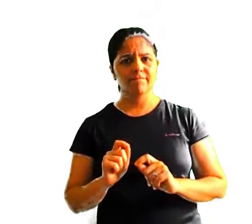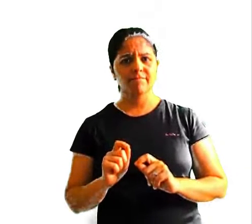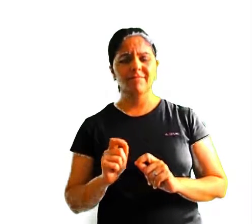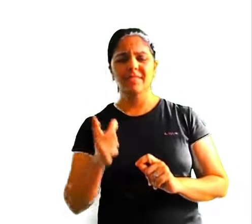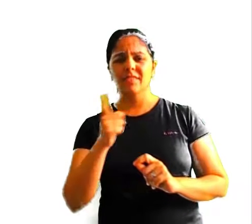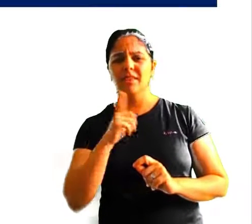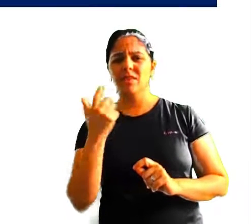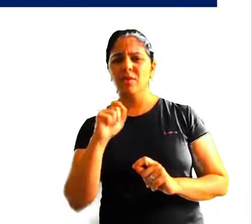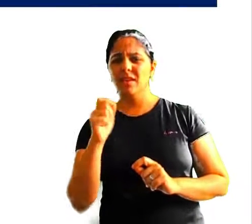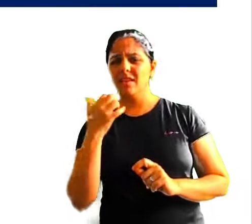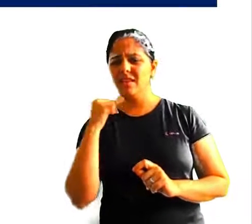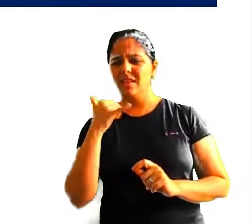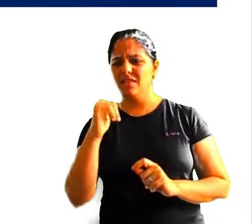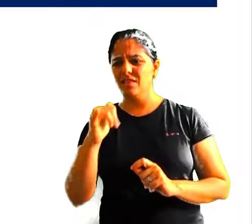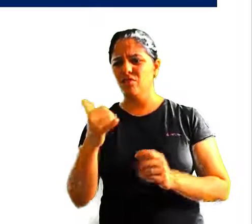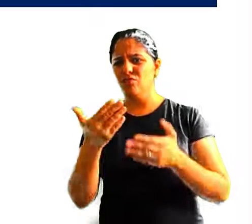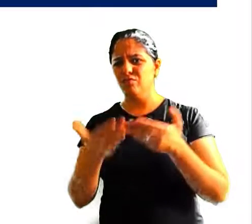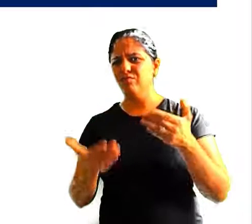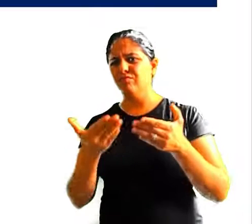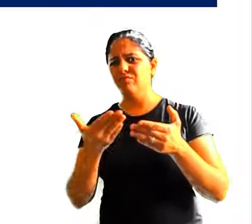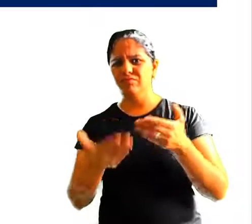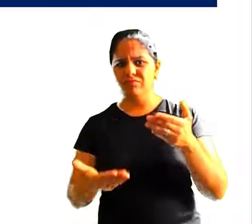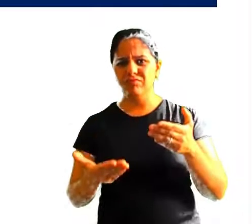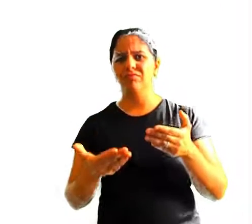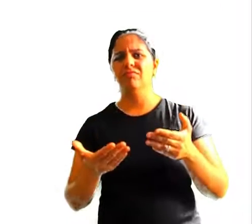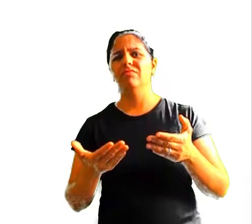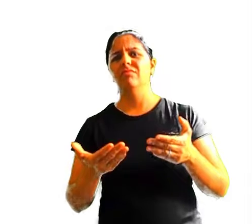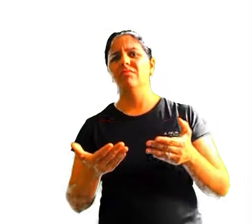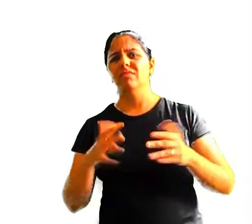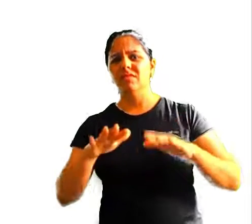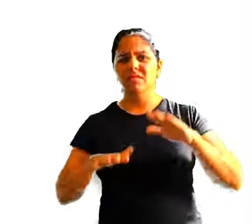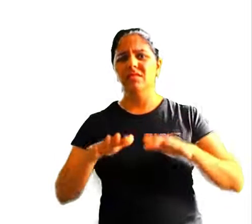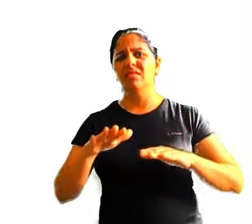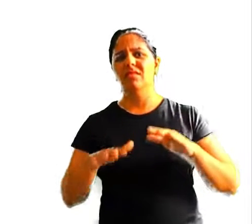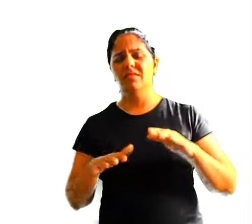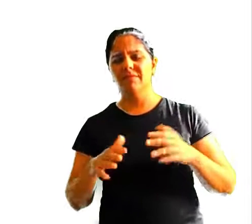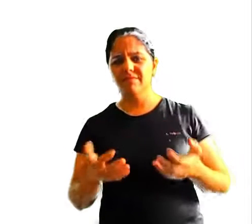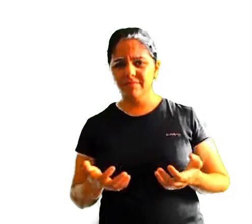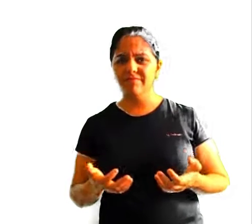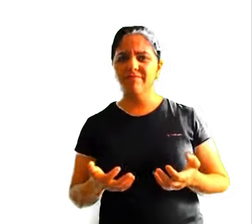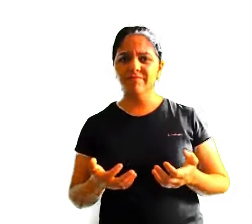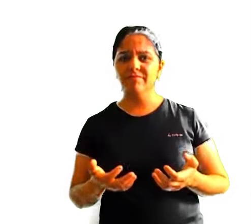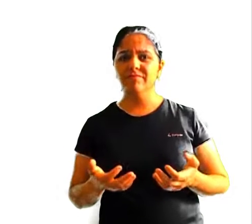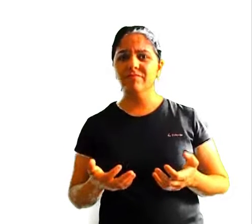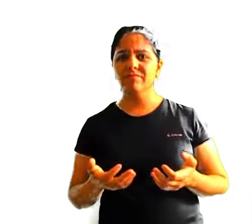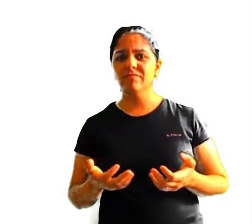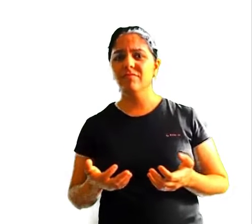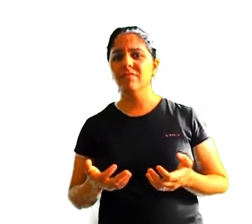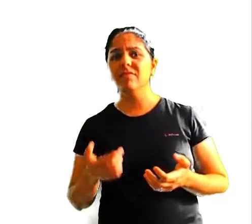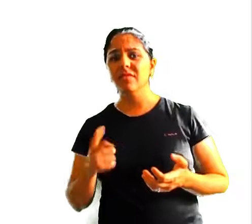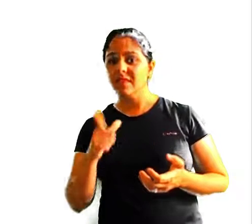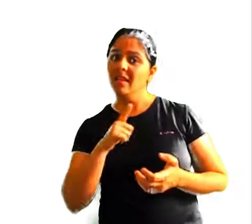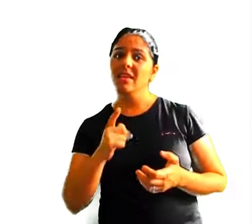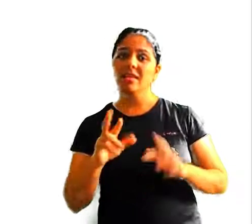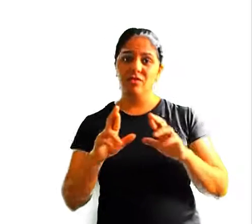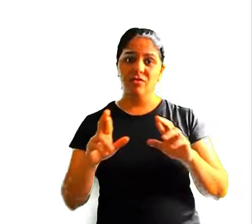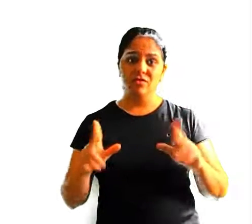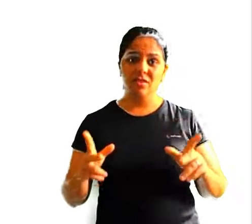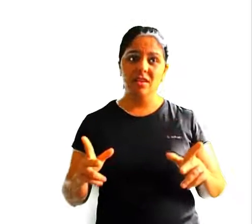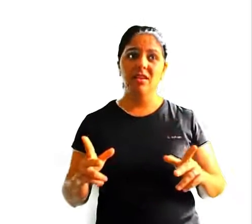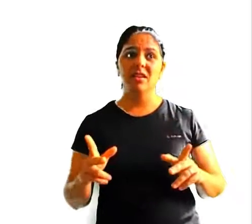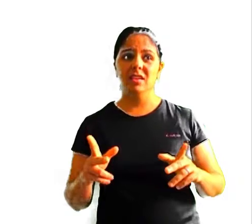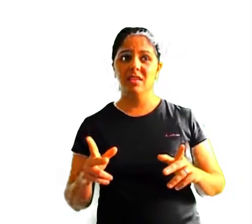a, né, nesse exemplo anterior, né, essas correntes aqui, elas vão dar origem a quedas de tensões, né, elas vão dar origem a